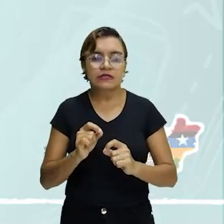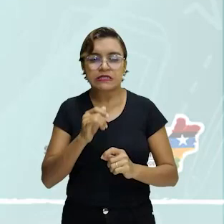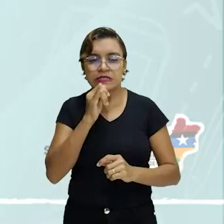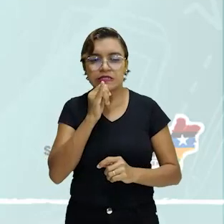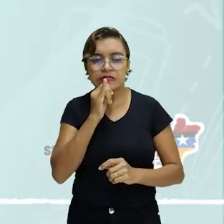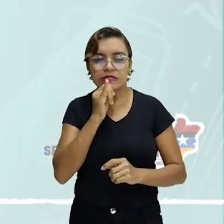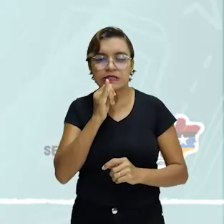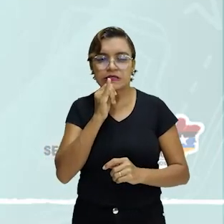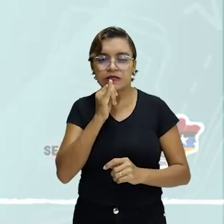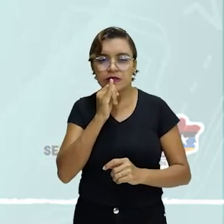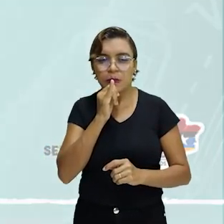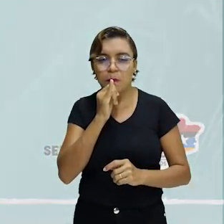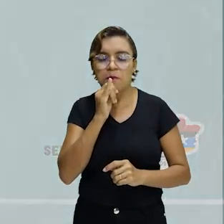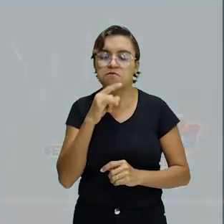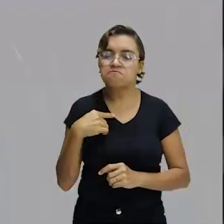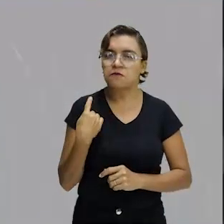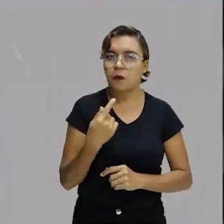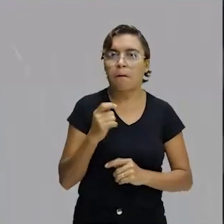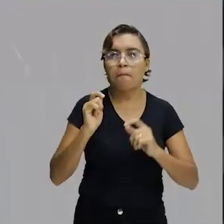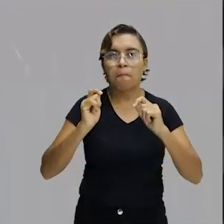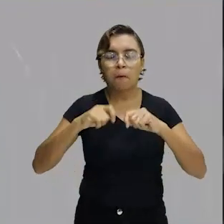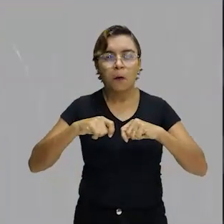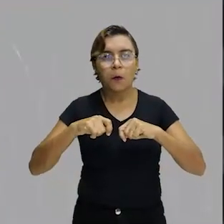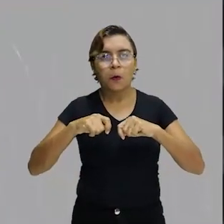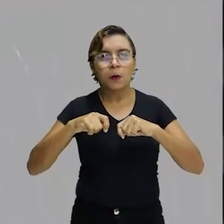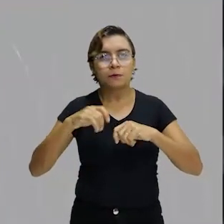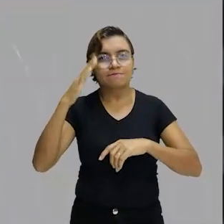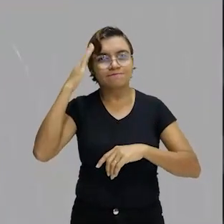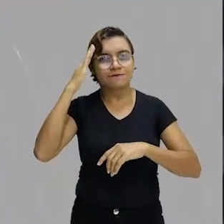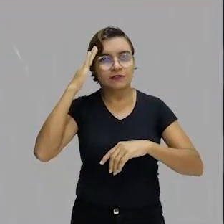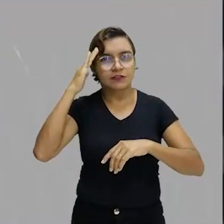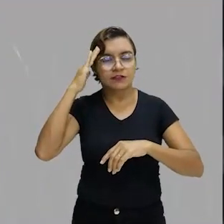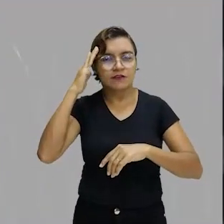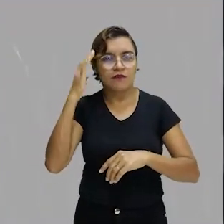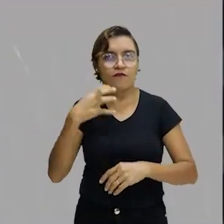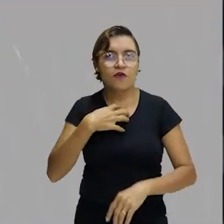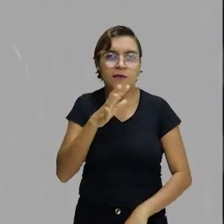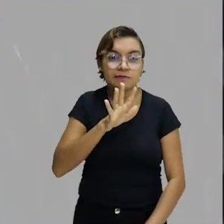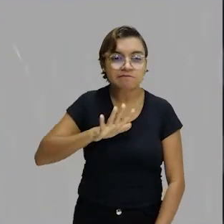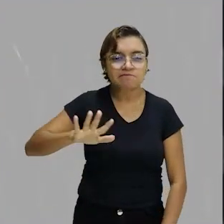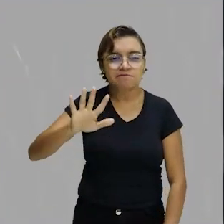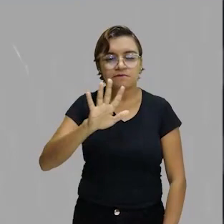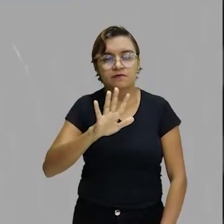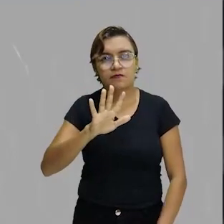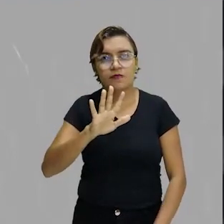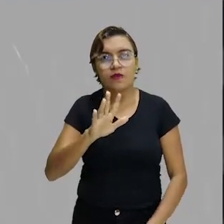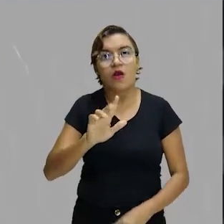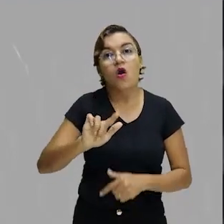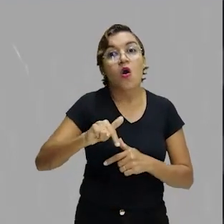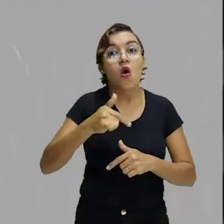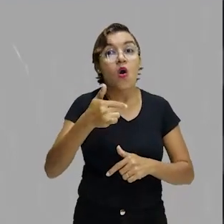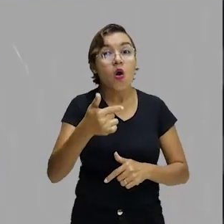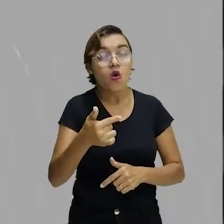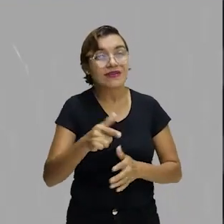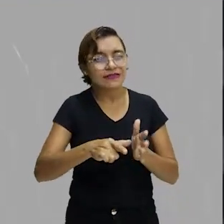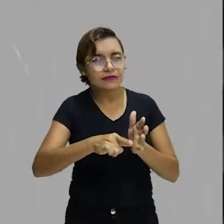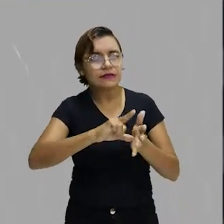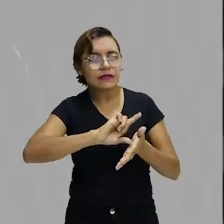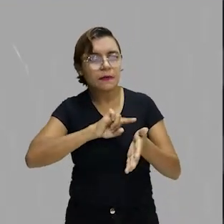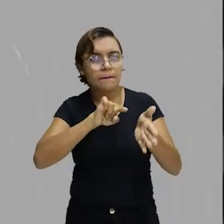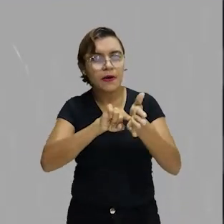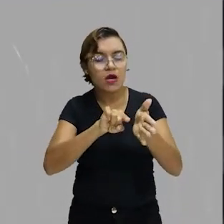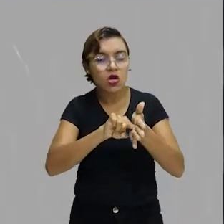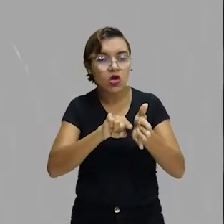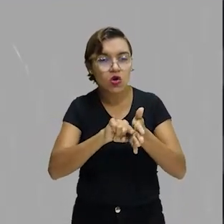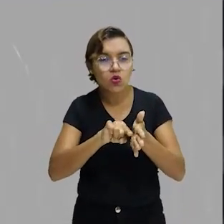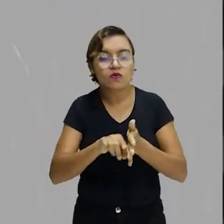logo para que a gente pudesse tratar de uma forma geral. Nas outras questões nós vimos, tá?